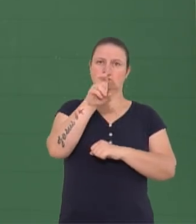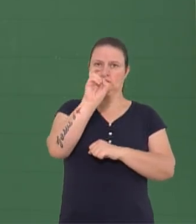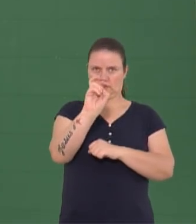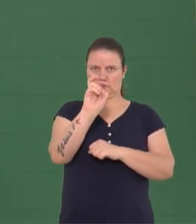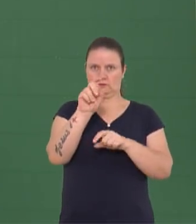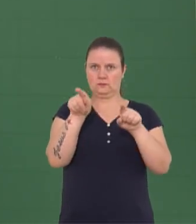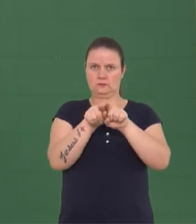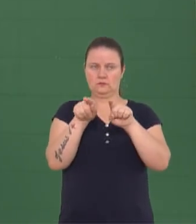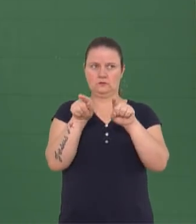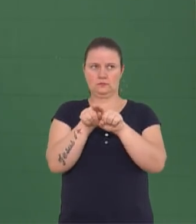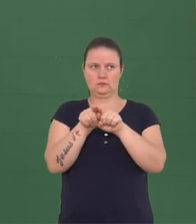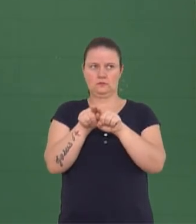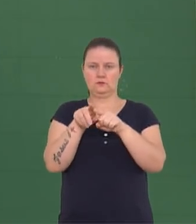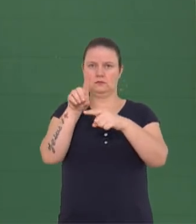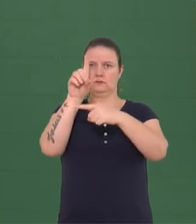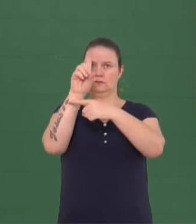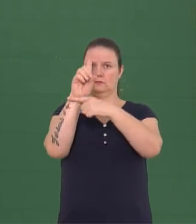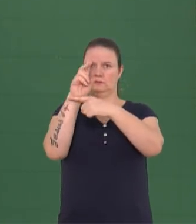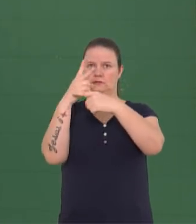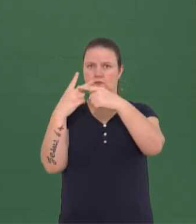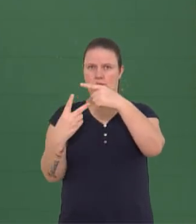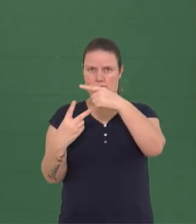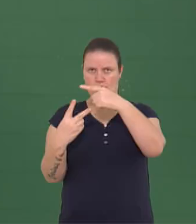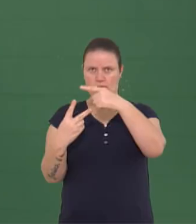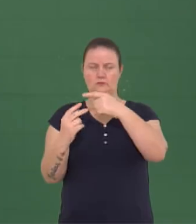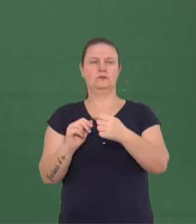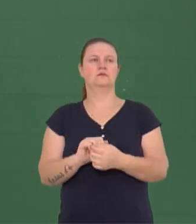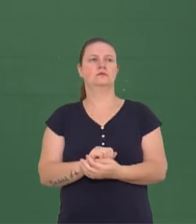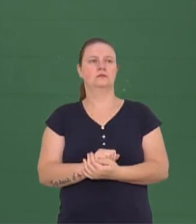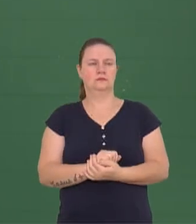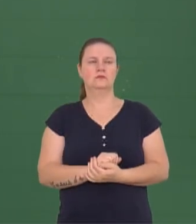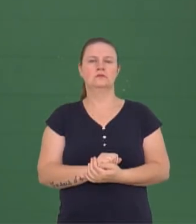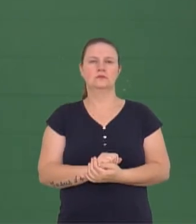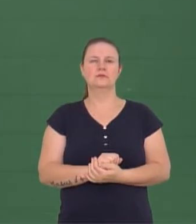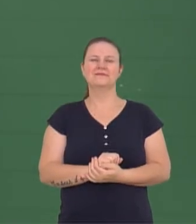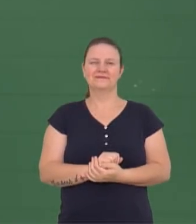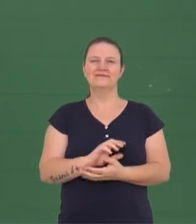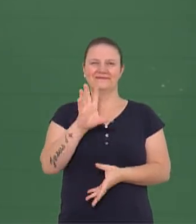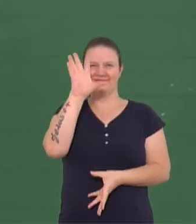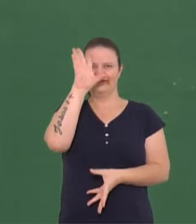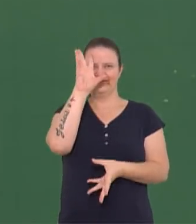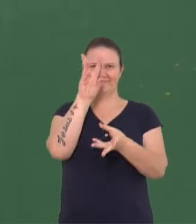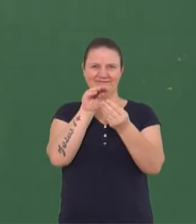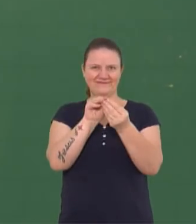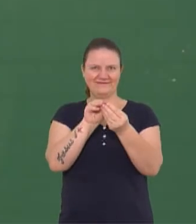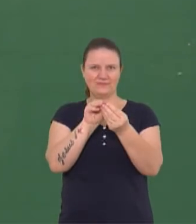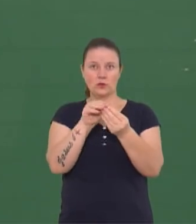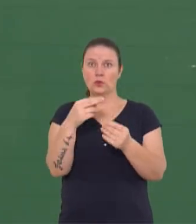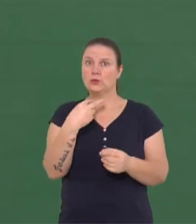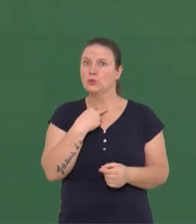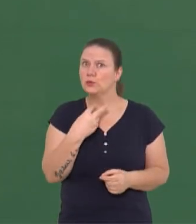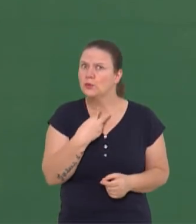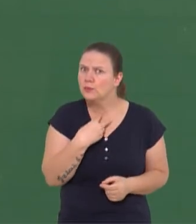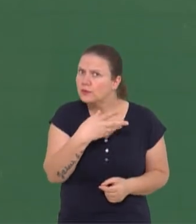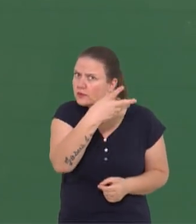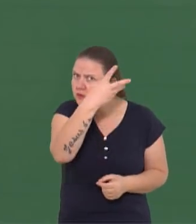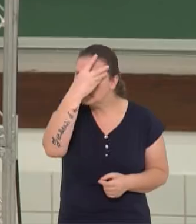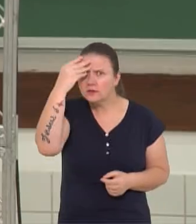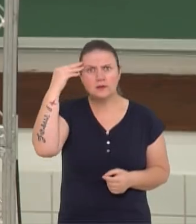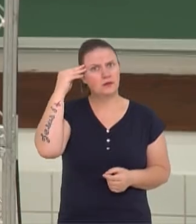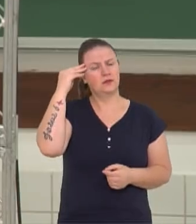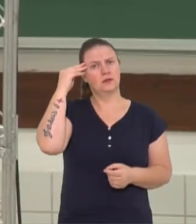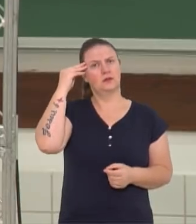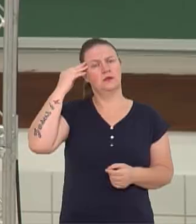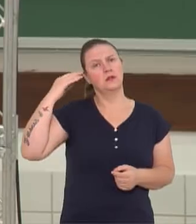décimos é a mesma coisa que 1/2. Tudo bem? Não esqueçam disso. Isso